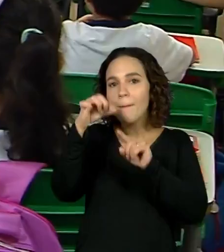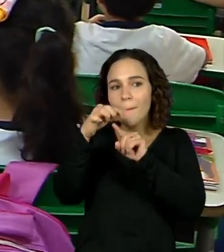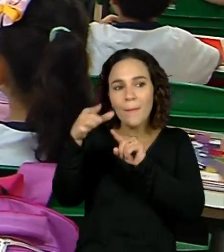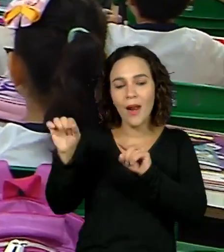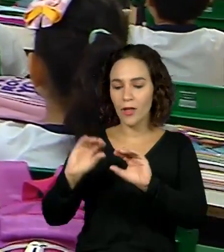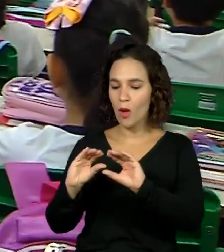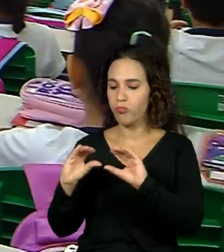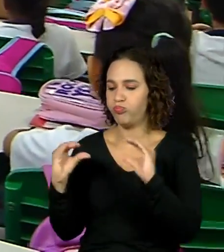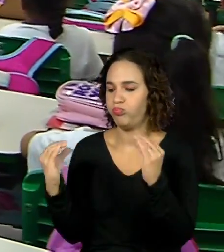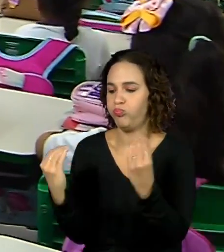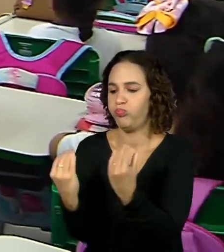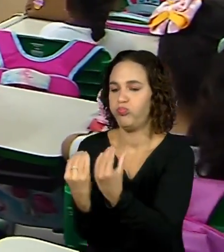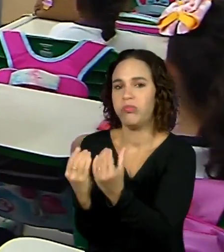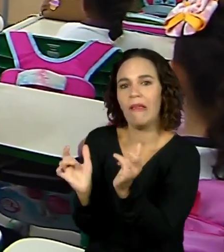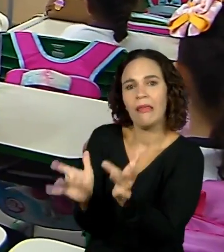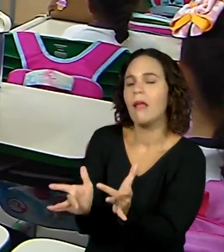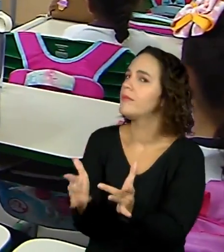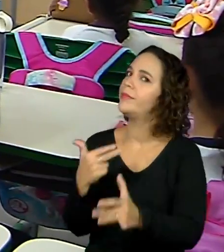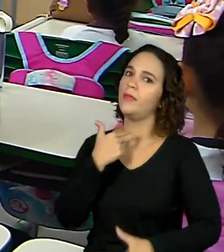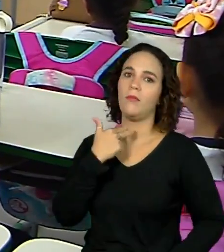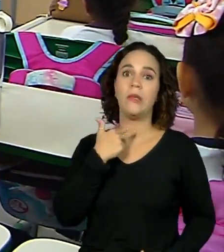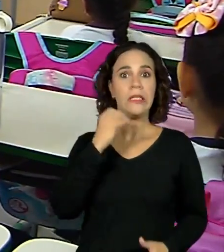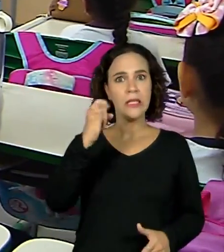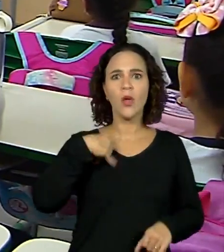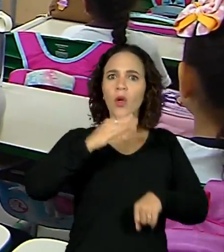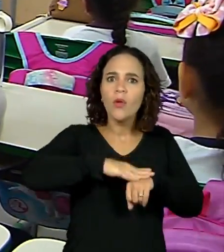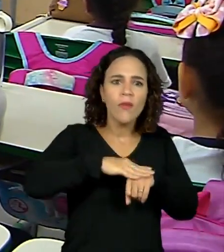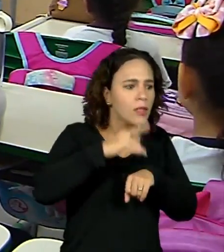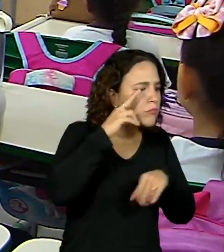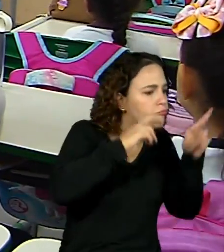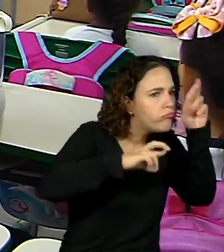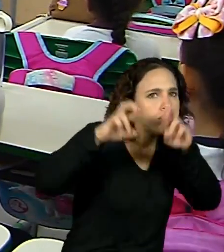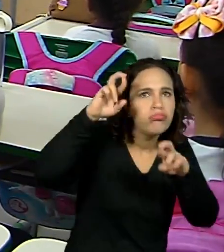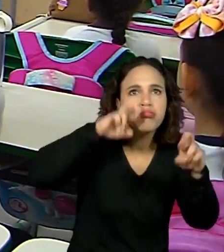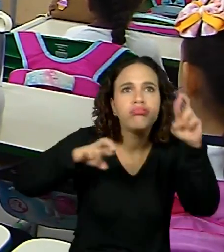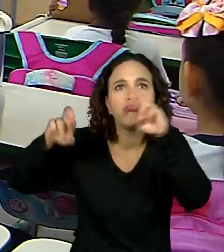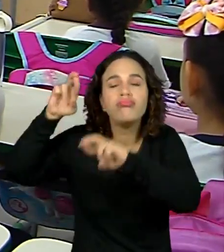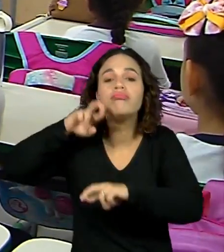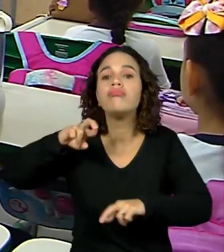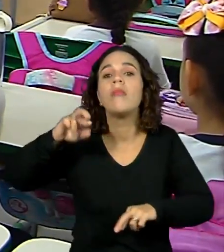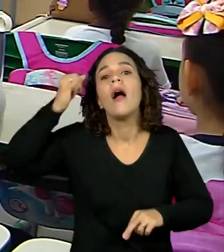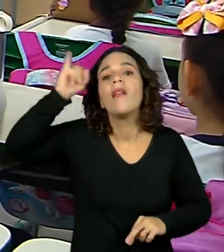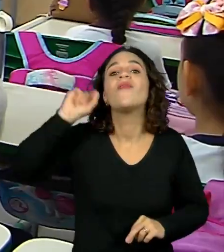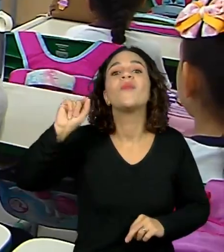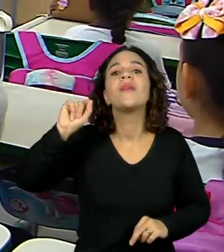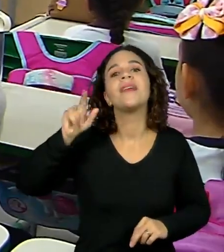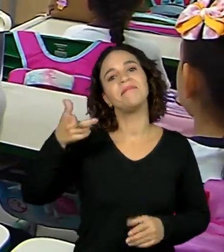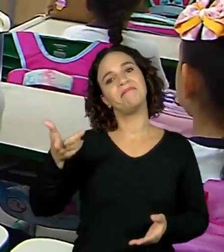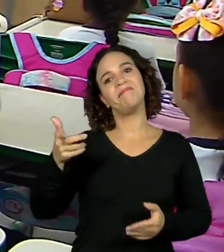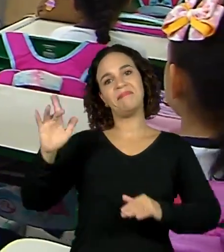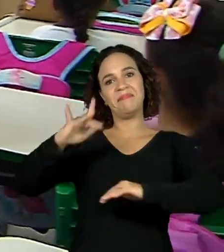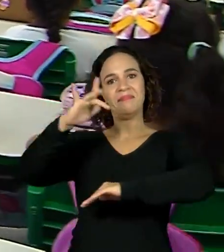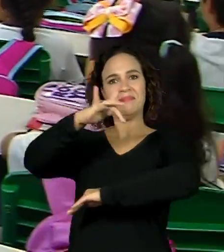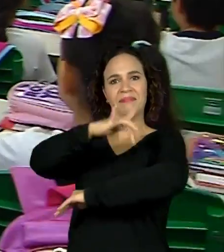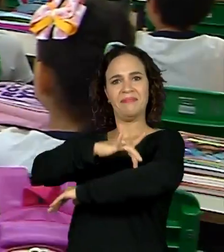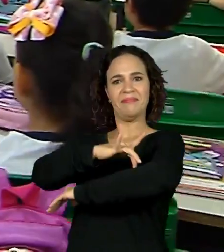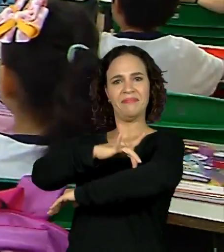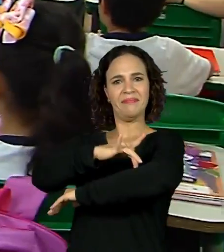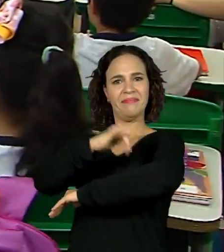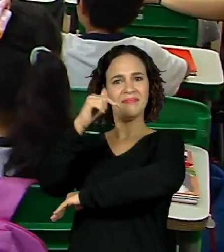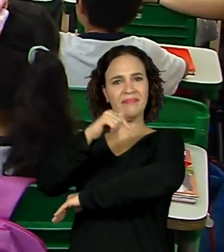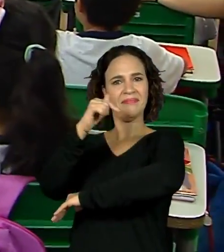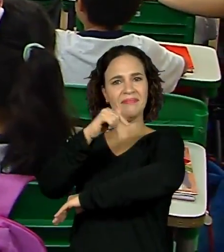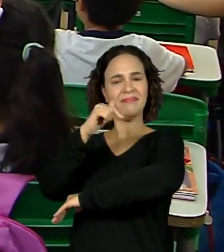gente faz tudo isso, a gente se livra, olha aqui, de quem? O mosquito da dengue. Como é que ele chama